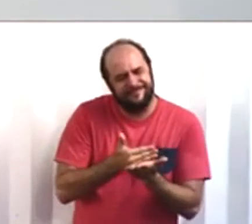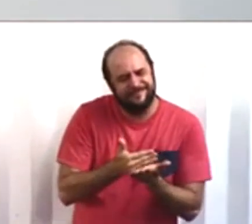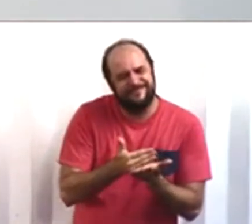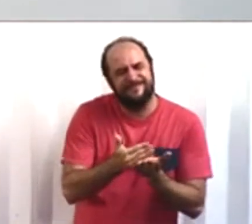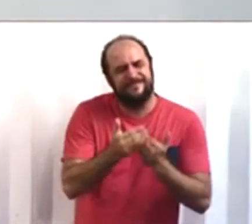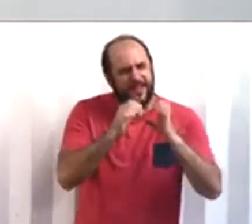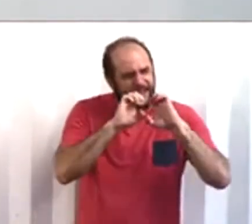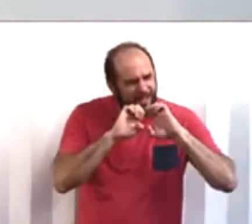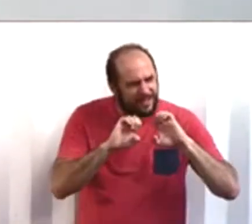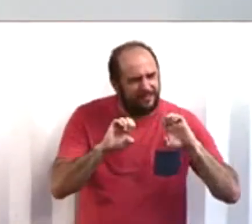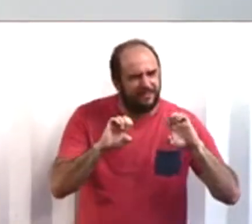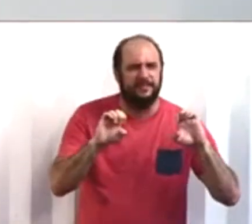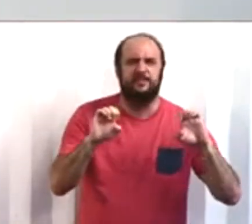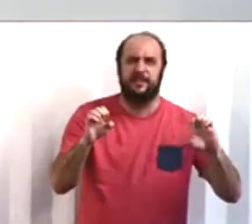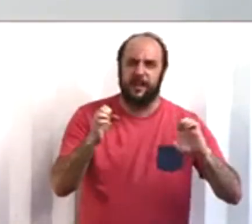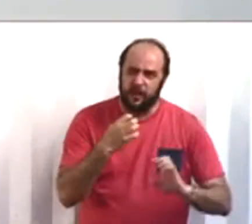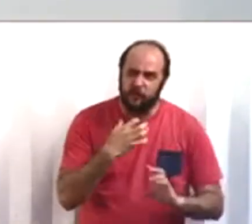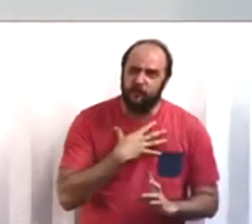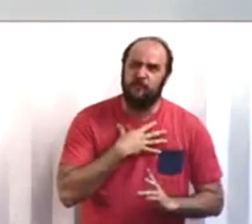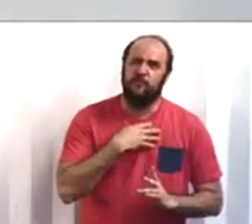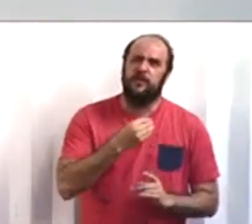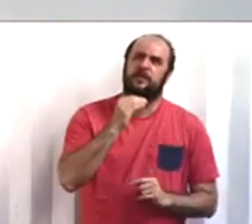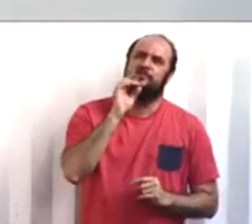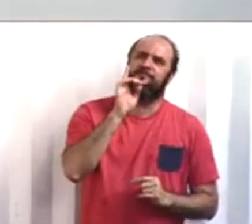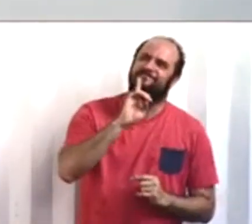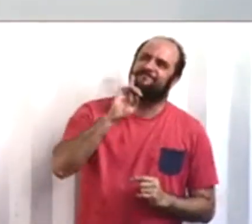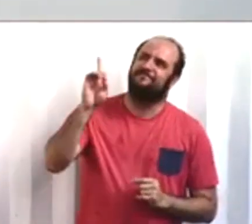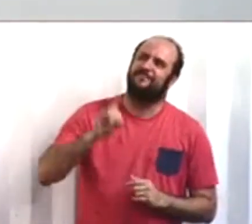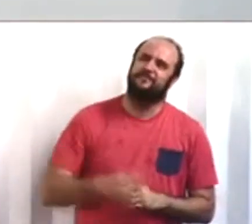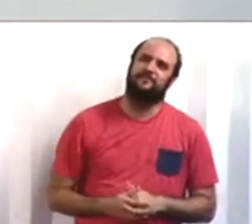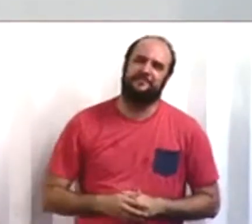do Evangelho do Filho de Deus.